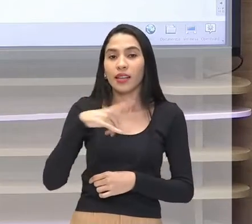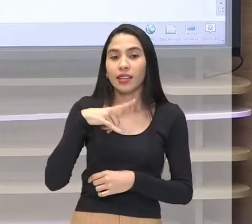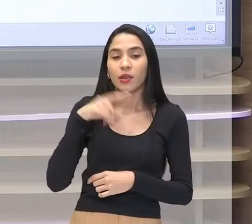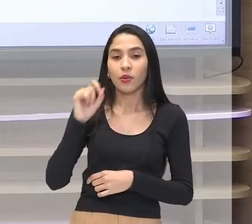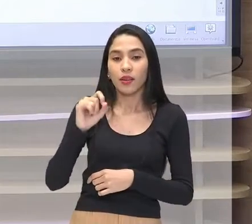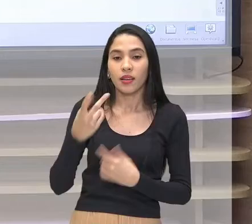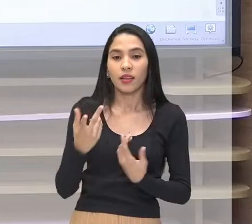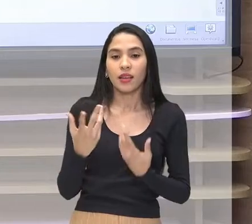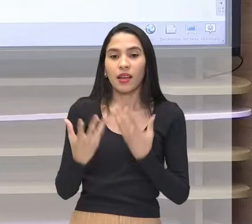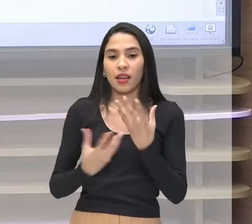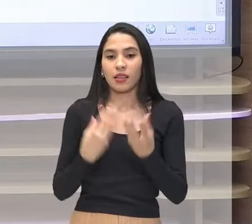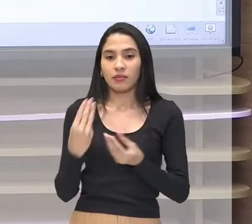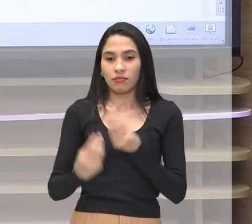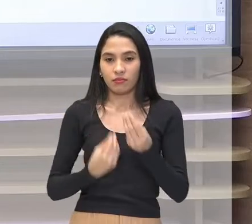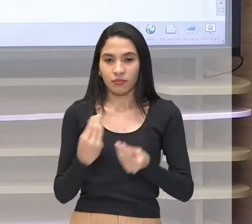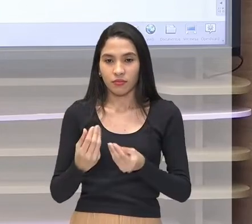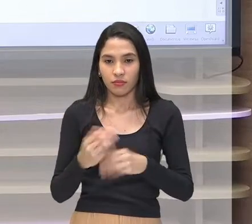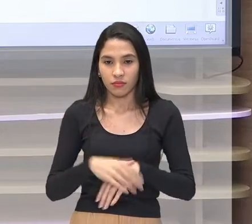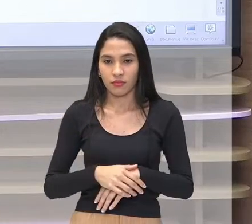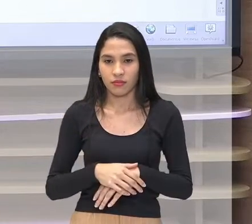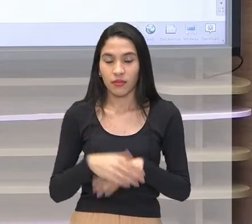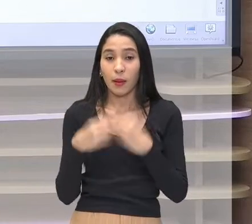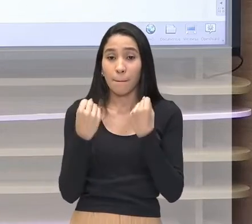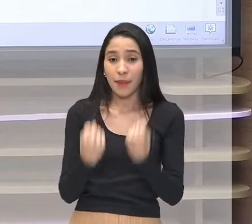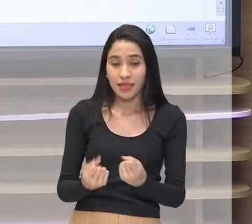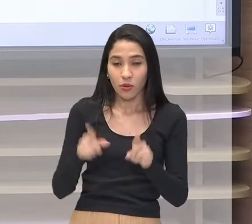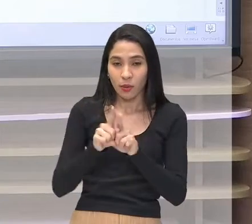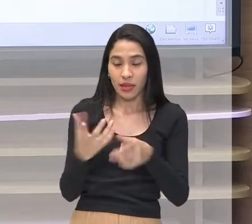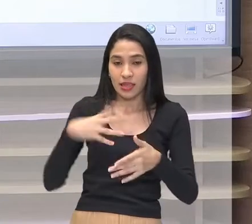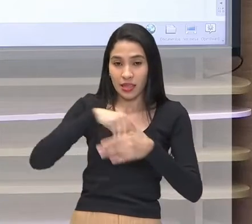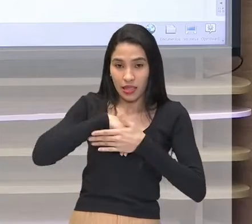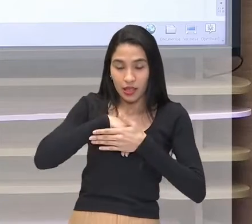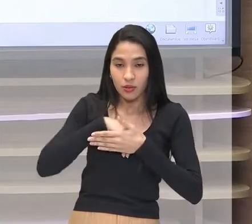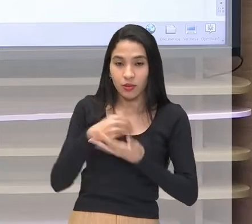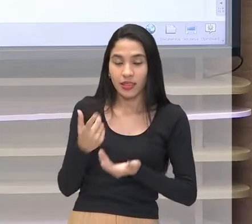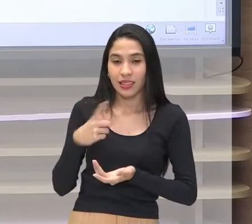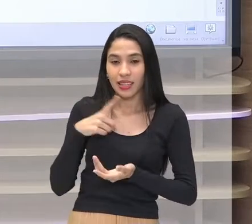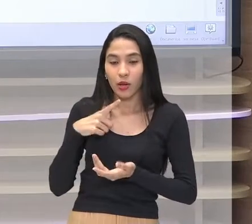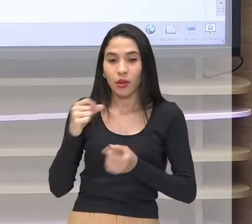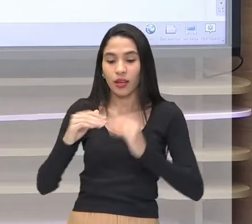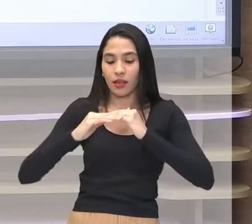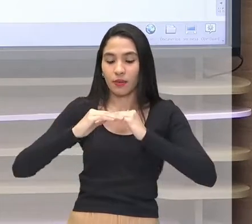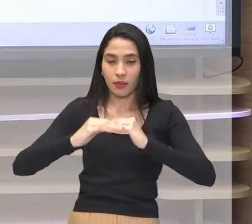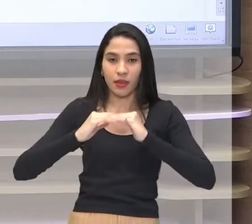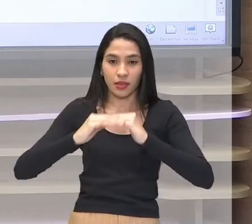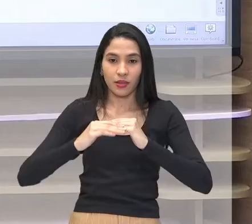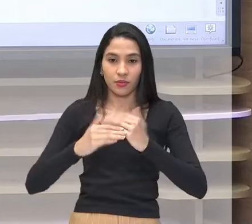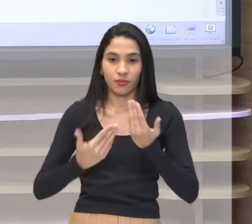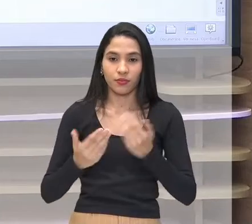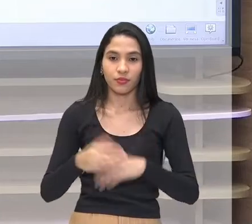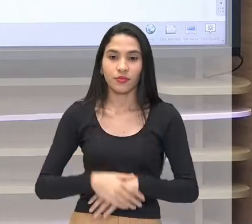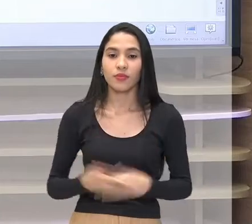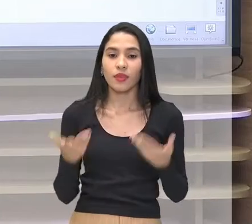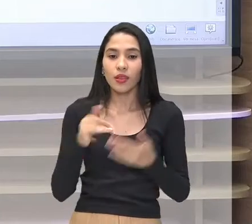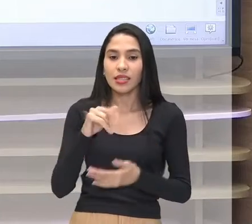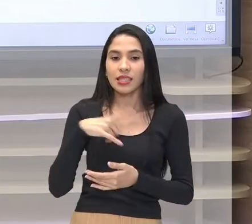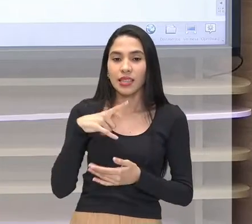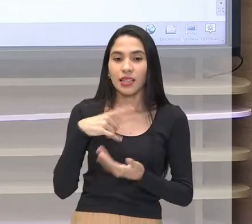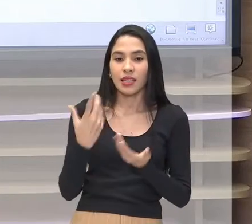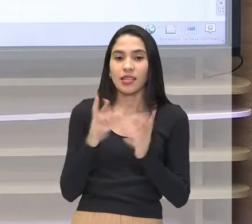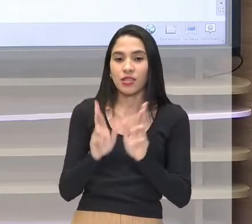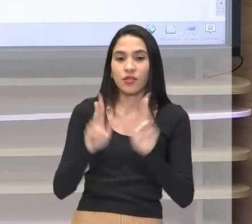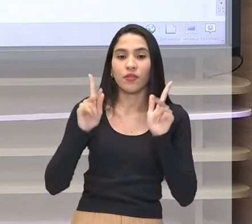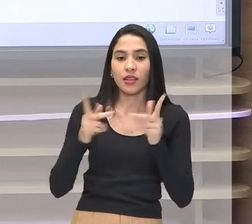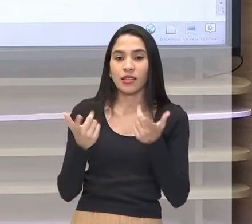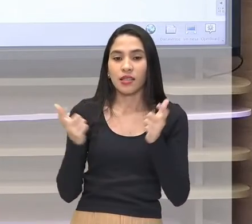ficar ali com a pressão externa buscando um equilíbrio. Agora, quando há uma diferença